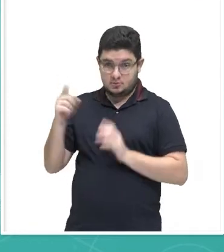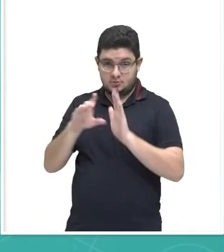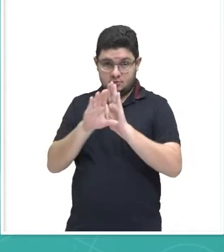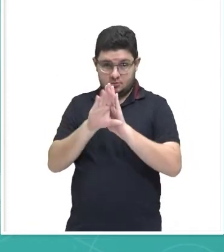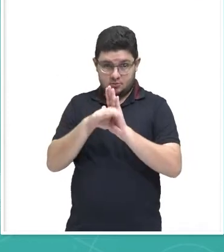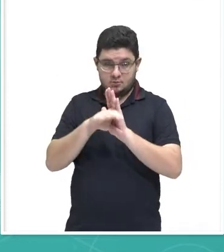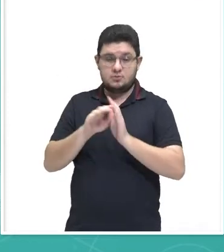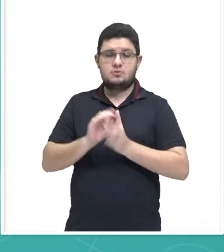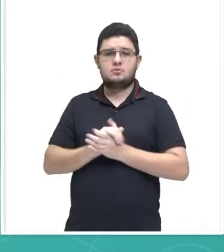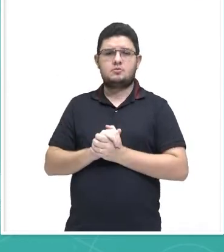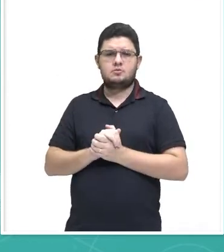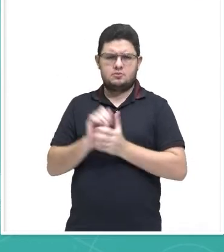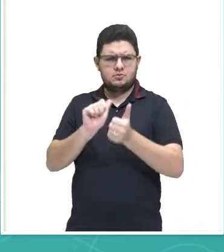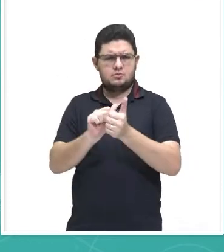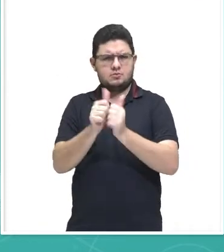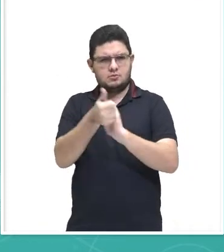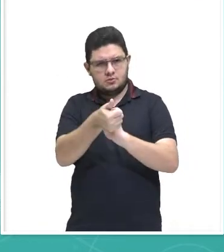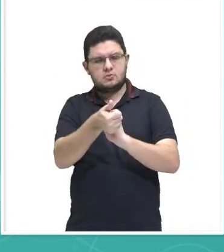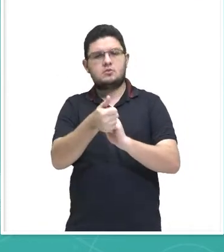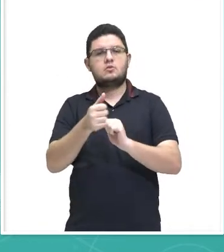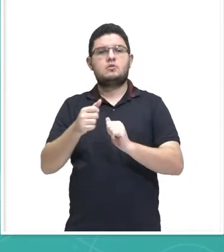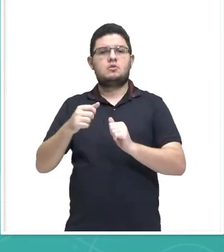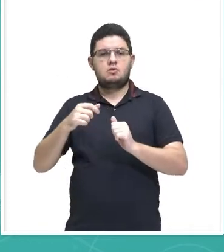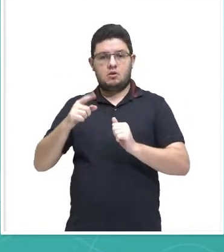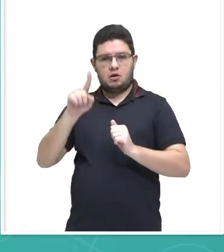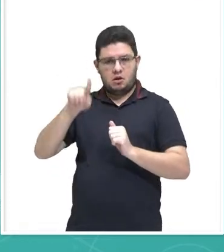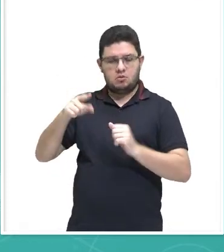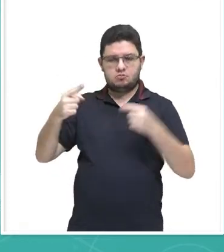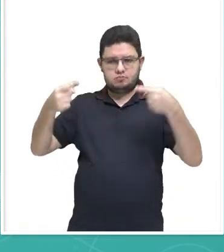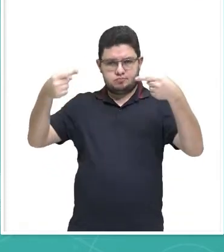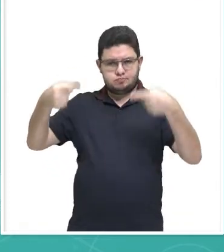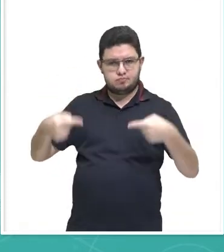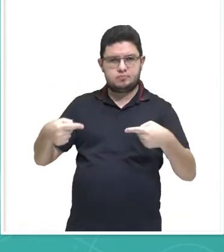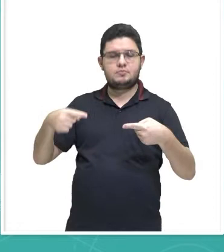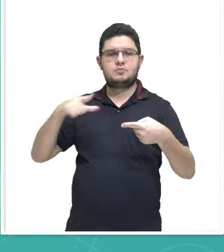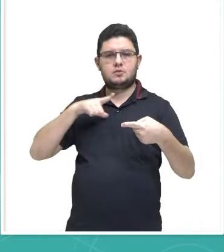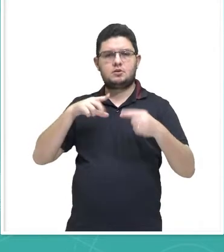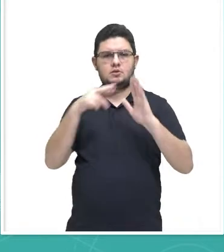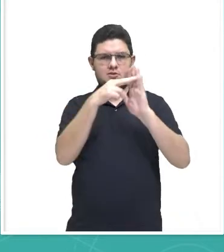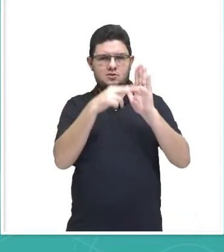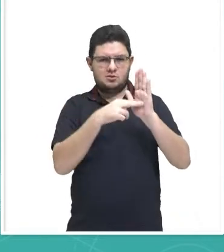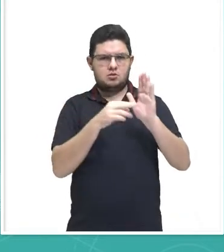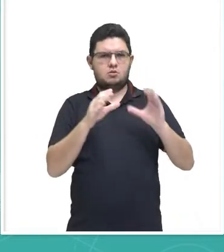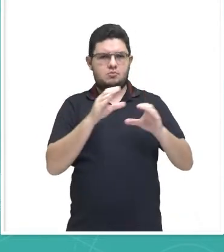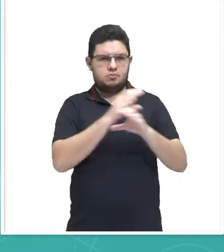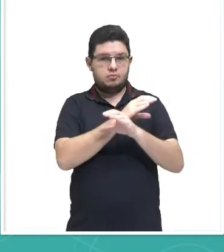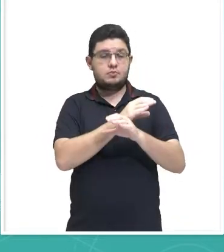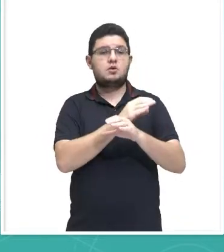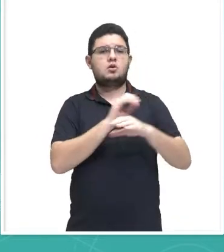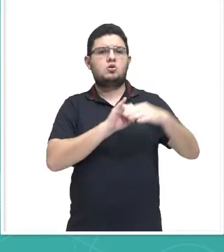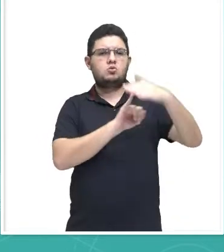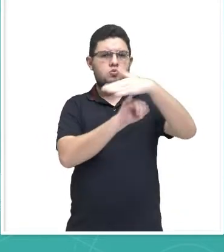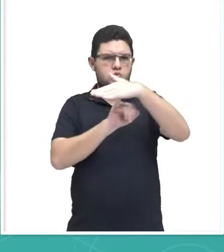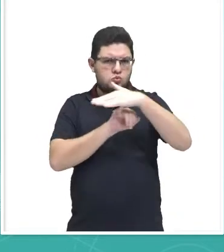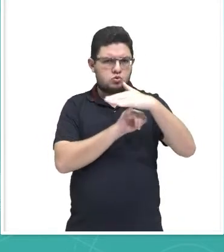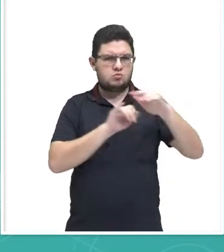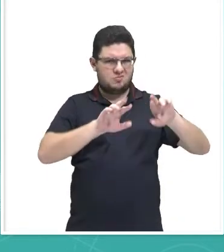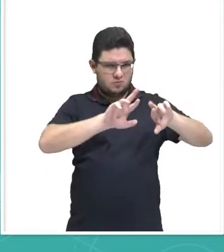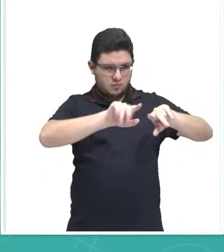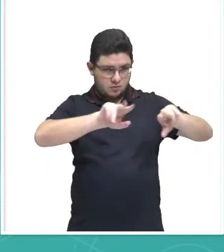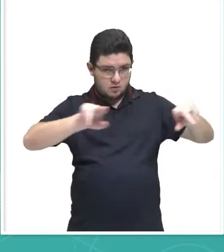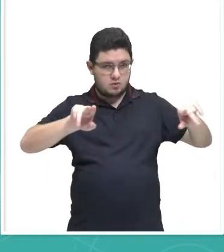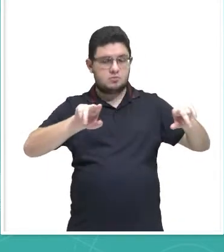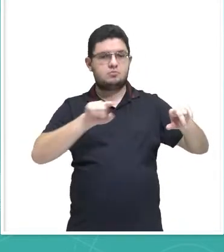atividade competitiva que possui regras pré-estabelecidas pelas diferentes instituições que